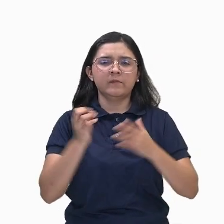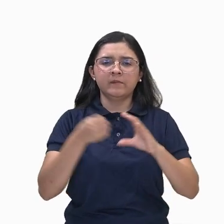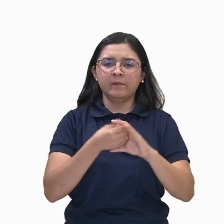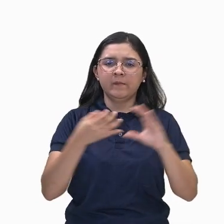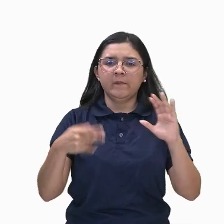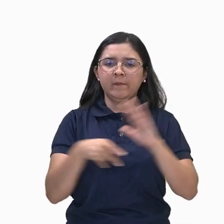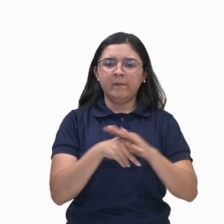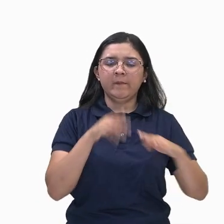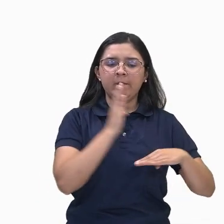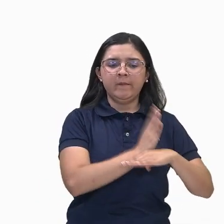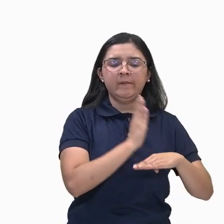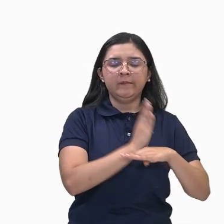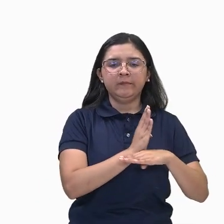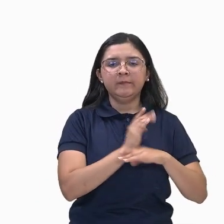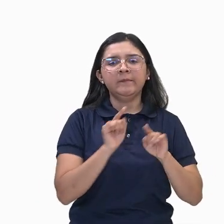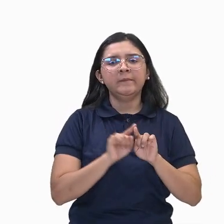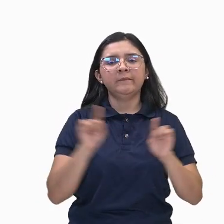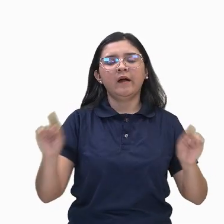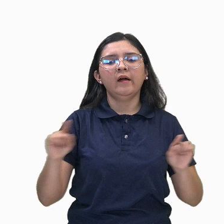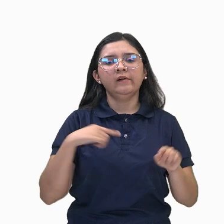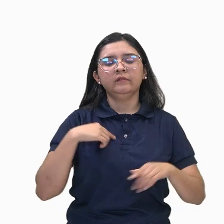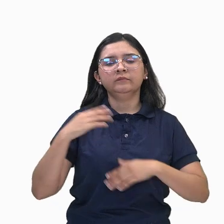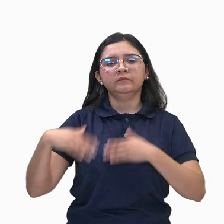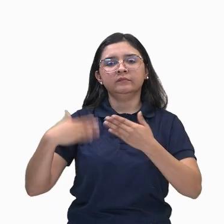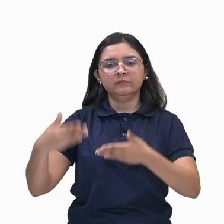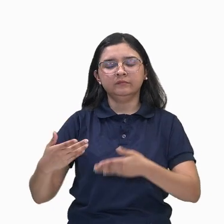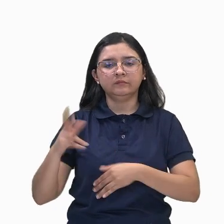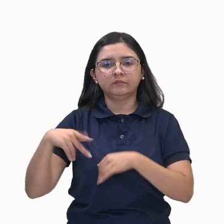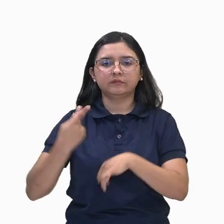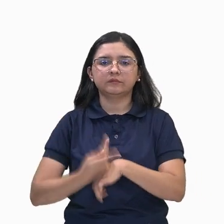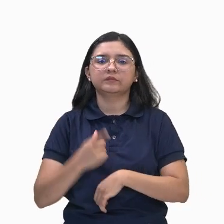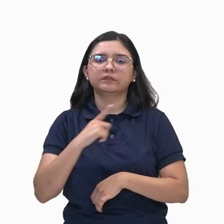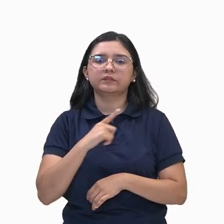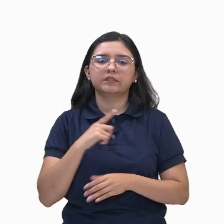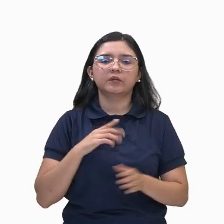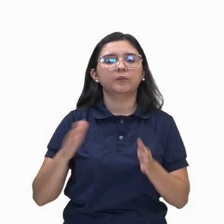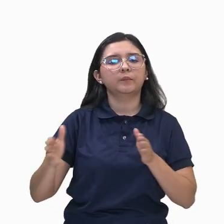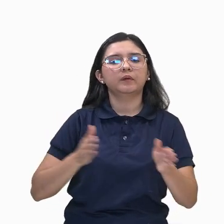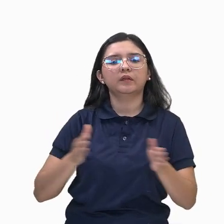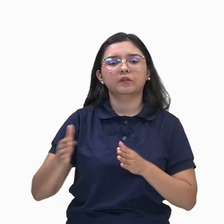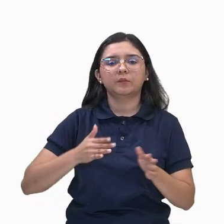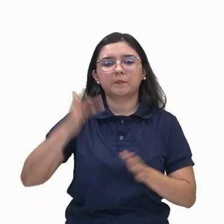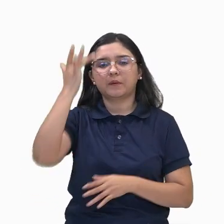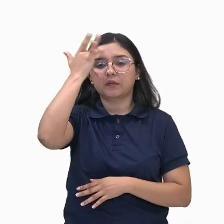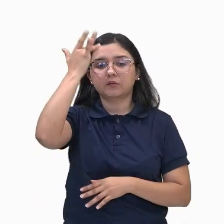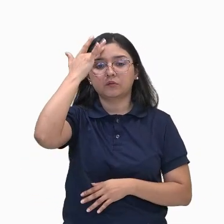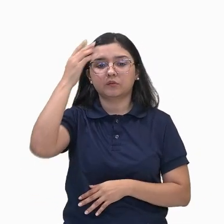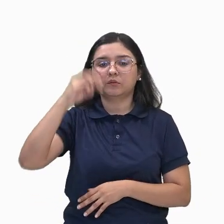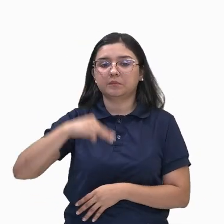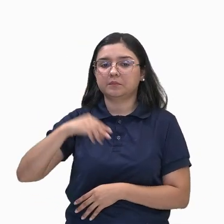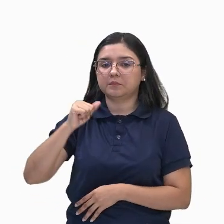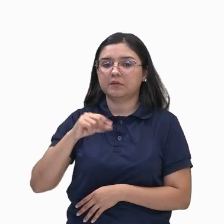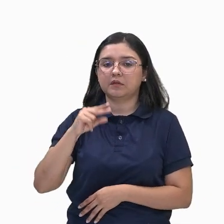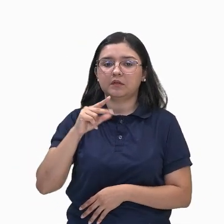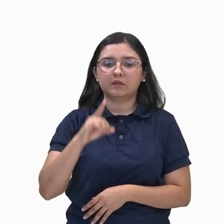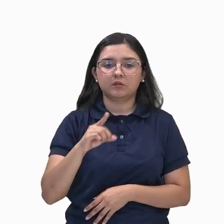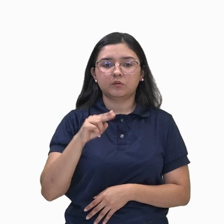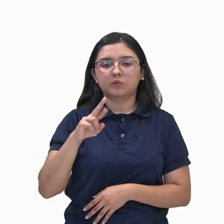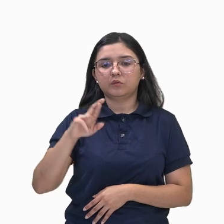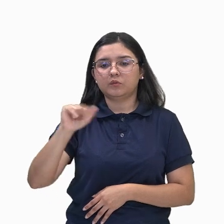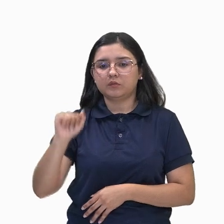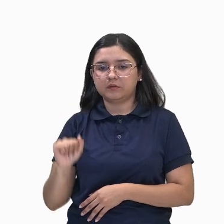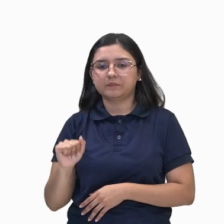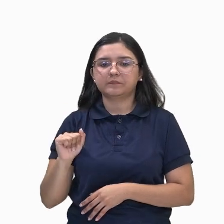barroca, mas depois, né, tem a fase madura, que chamamos de fase neoclássica.